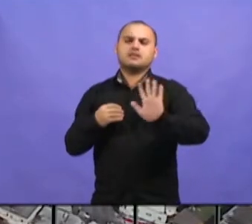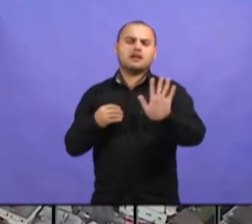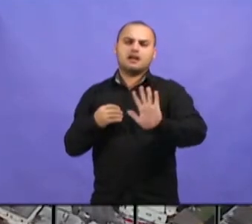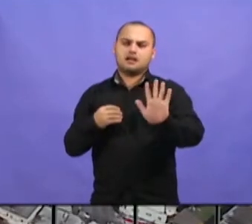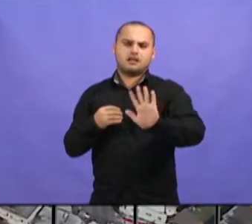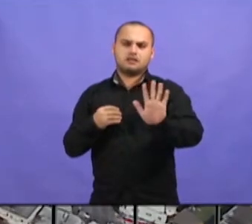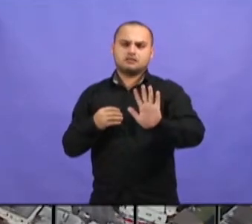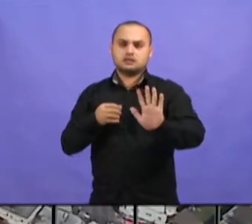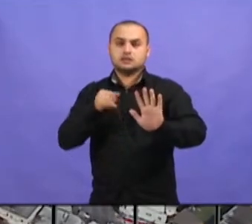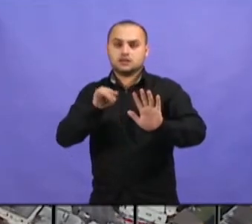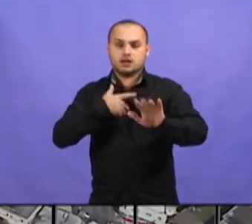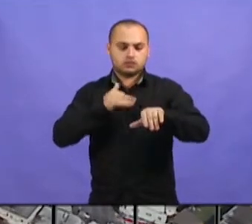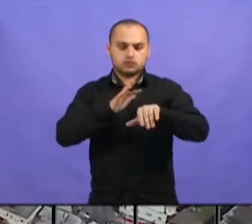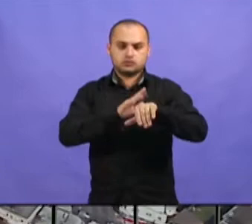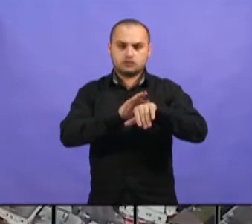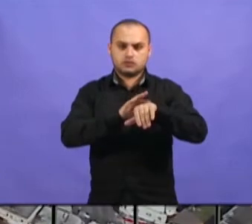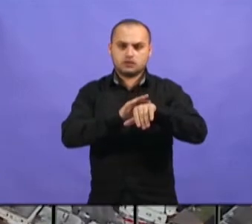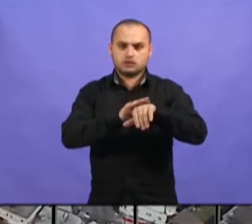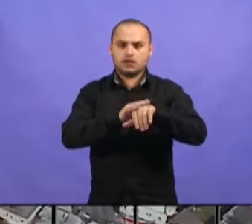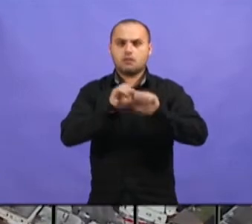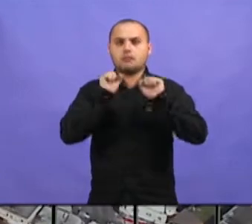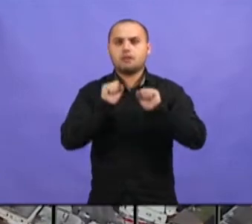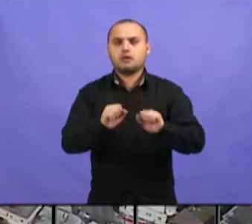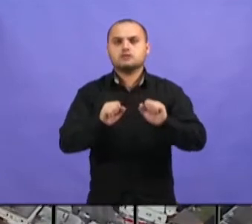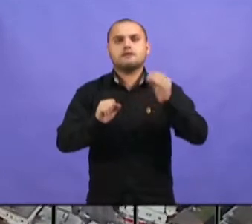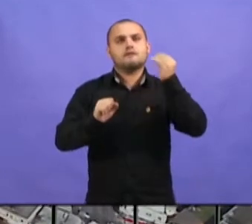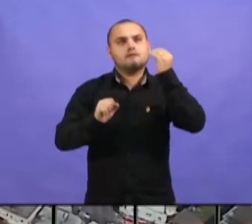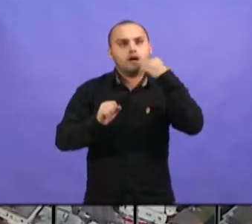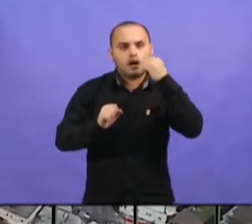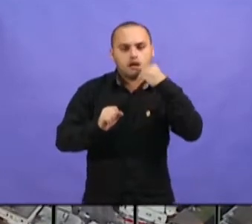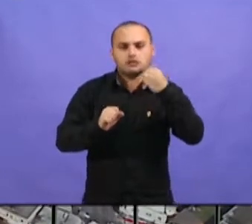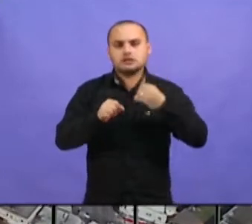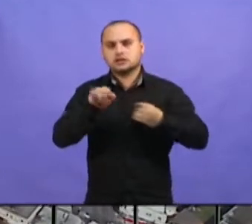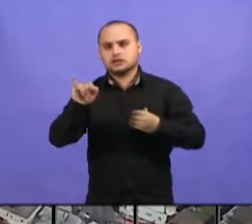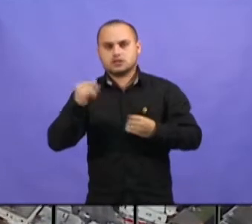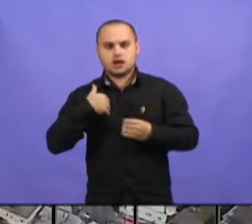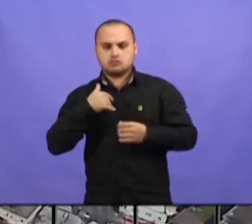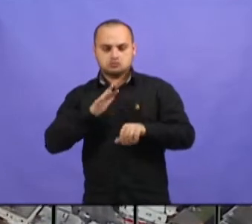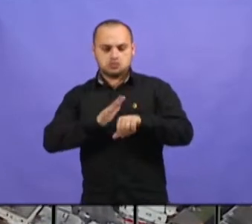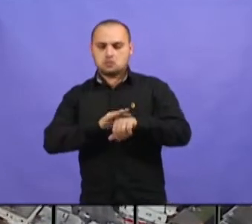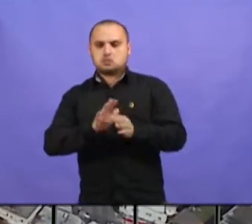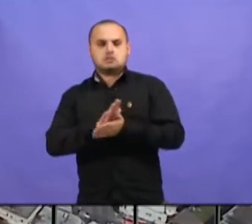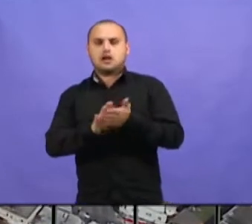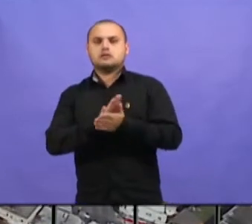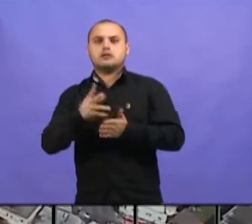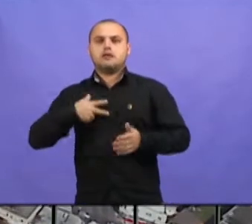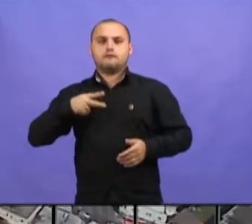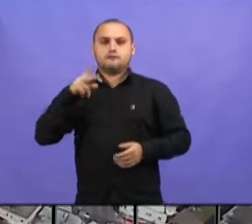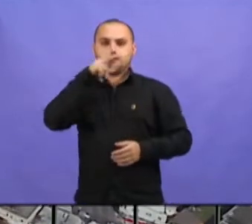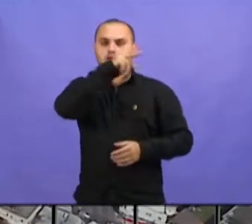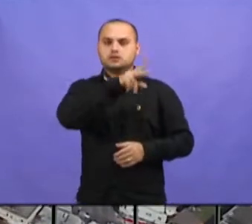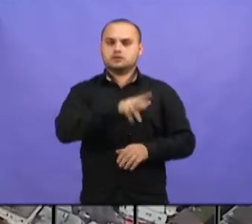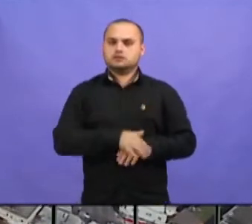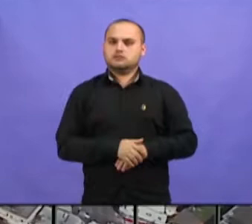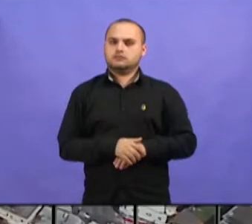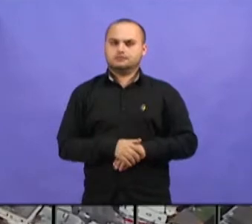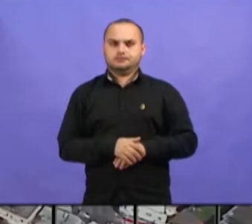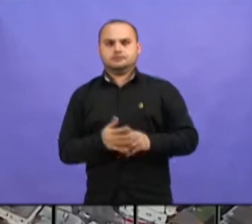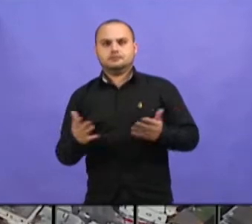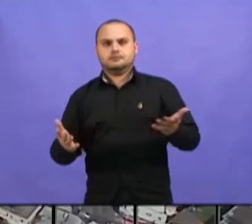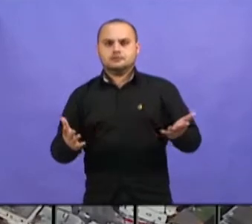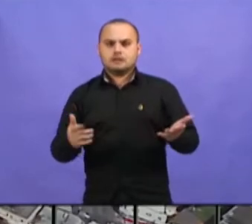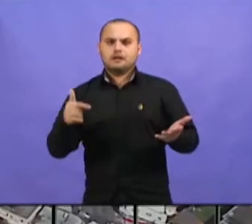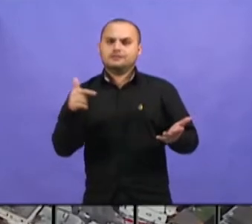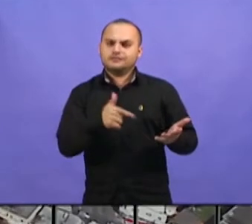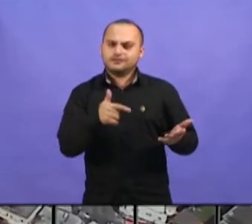estou doente, eu posso ser uma pessoa fraca. Se eu não fico doente, eu sou uma pessoa forte. E isso